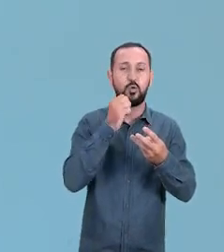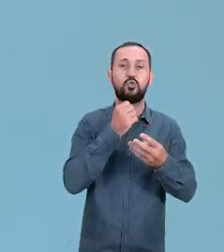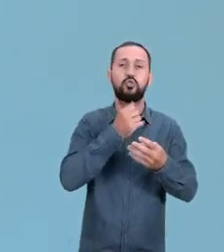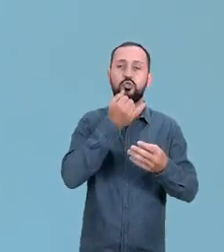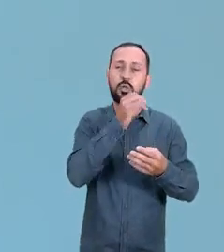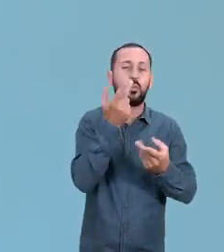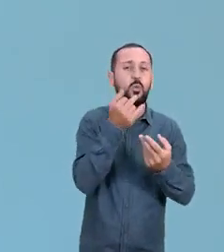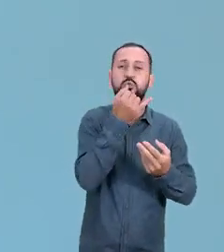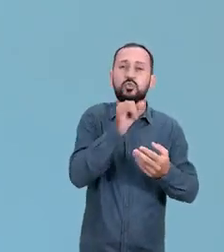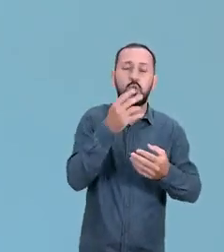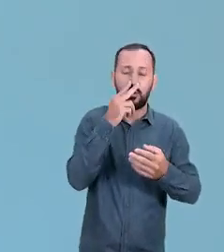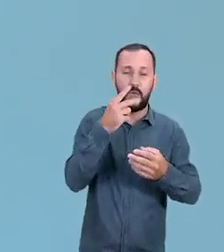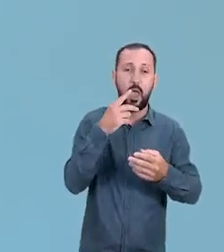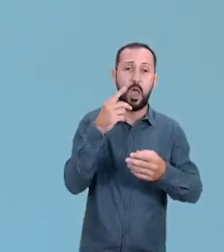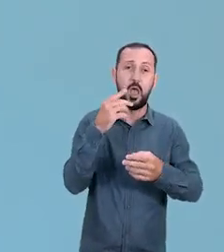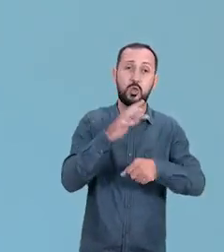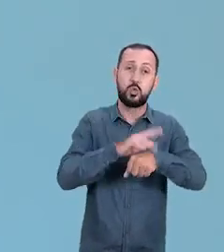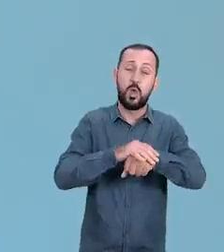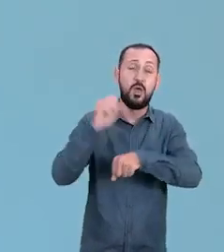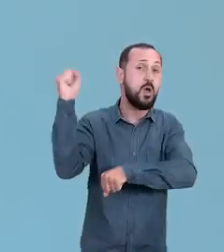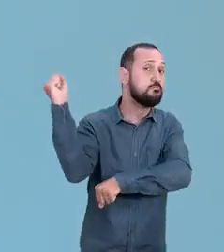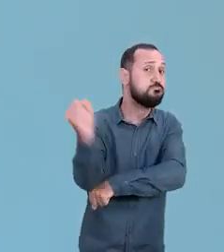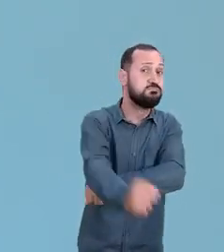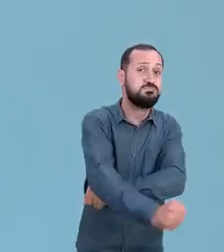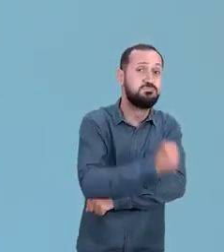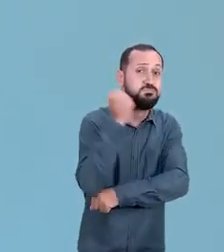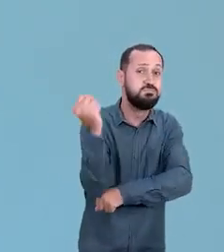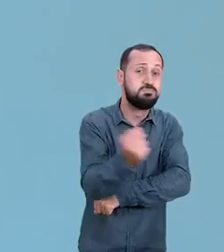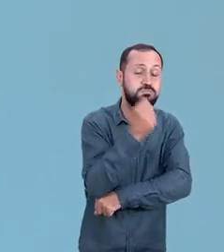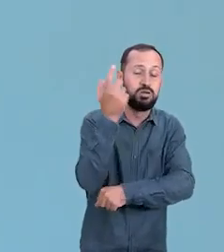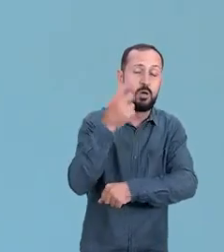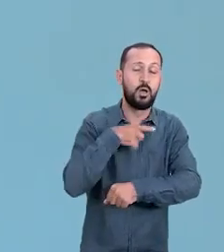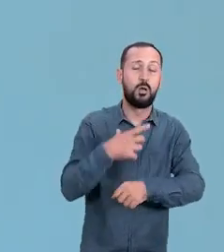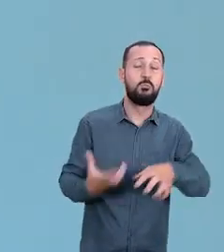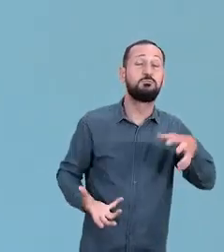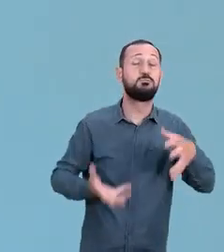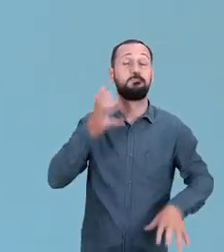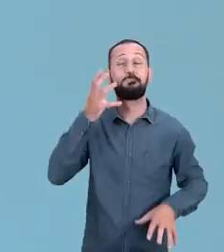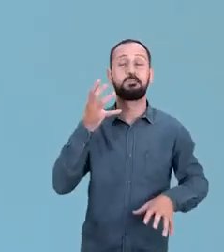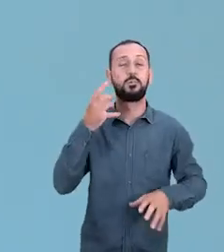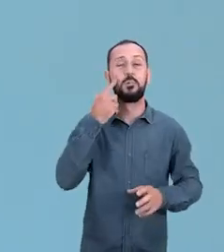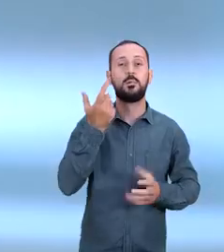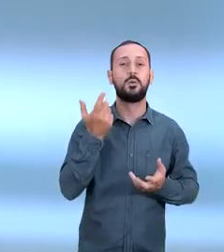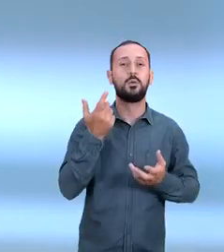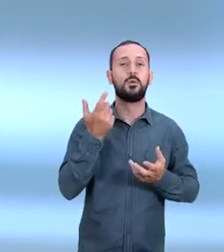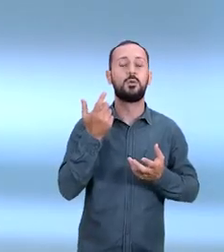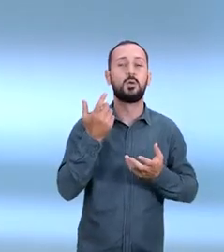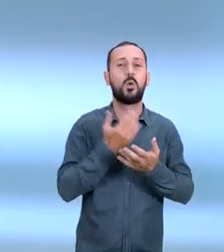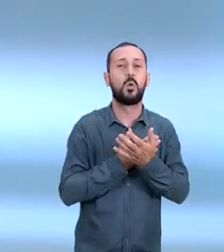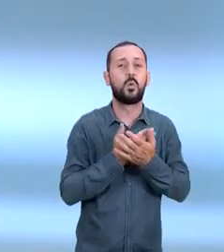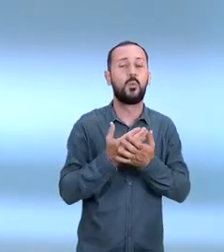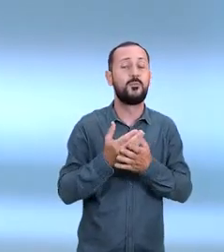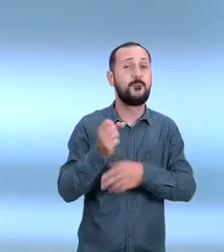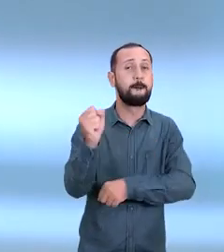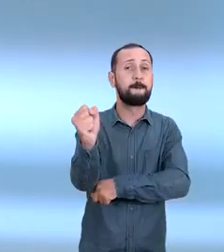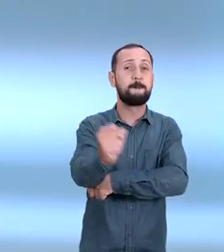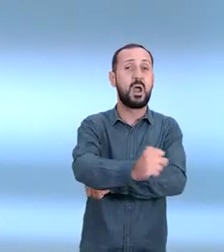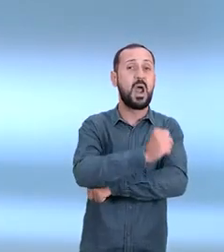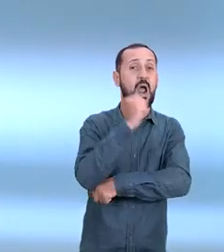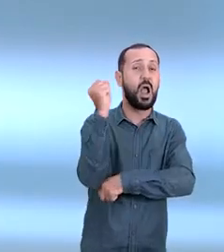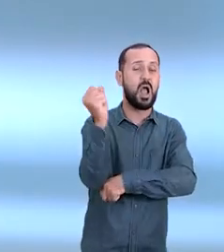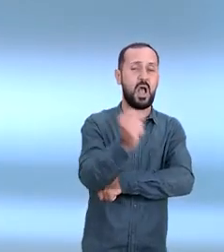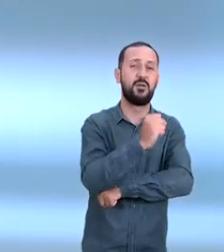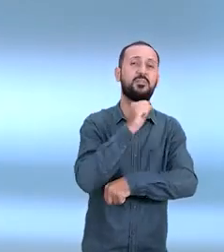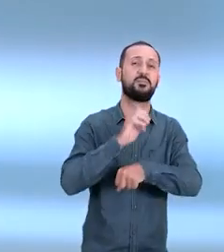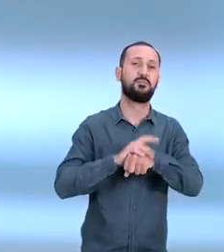quando a doença agrava mais, né? A pessoa entra em hipotensão e entra no estado mais grave da